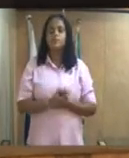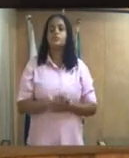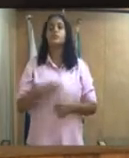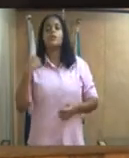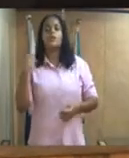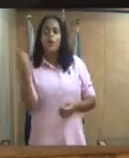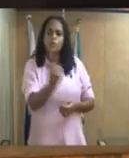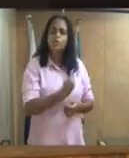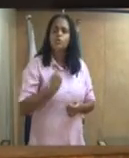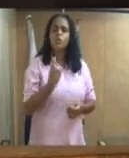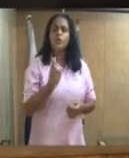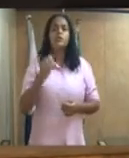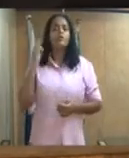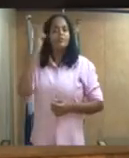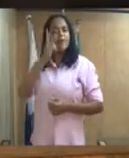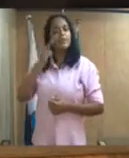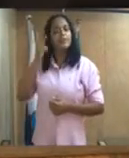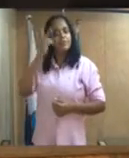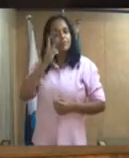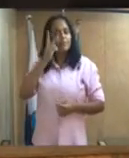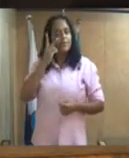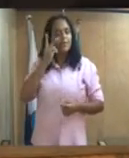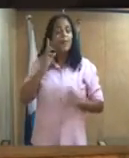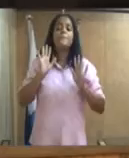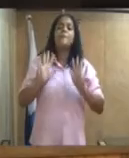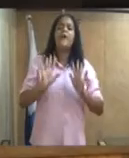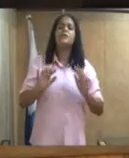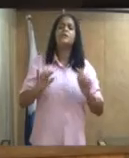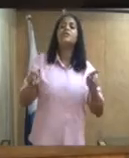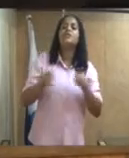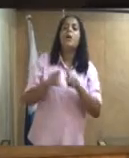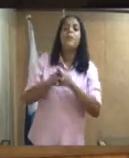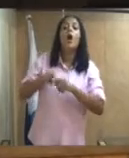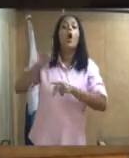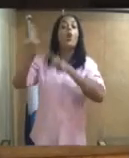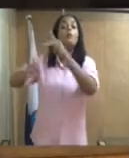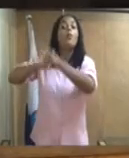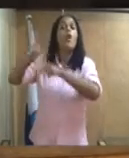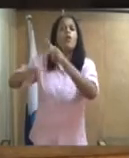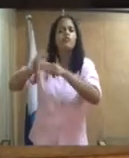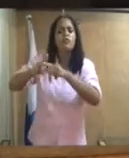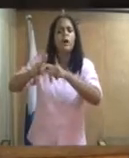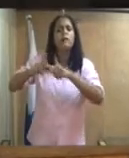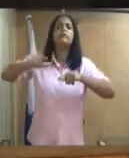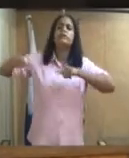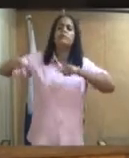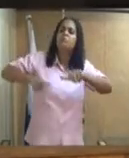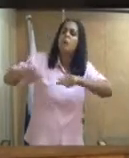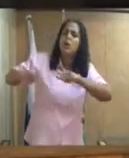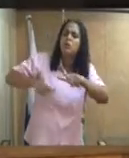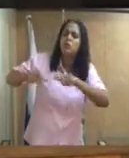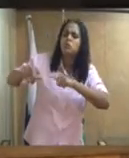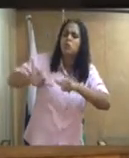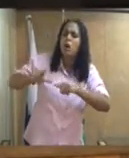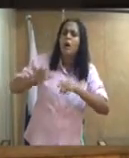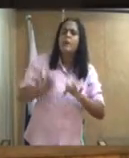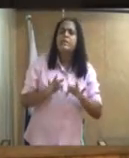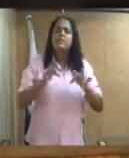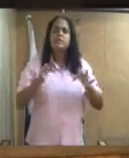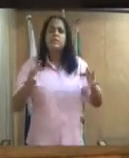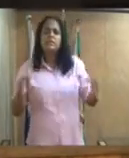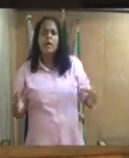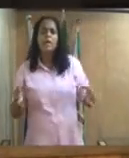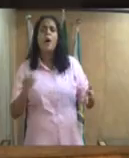nós vereadores, mas também para aquele povo trabalhador, o povo humilde, o povo que paga essa passagem